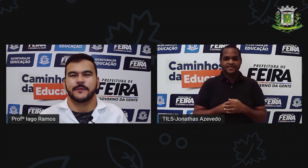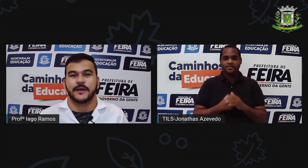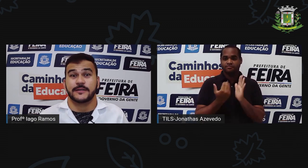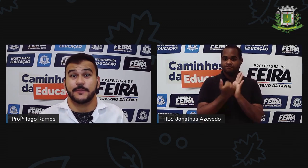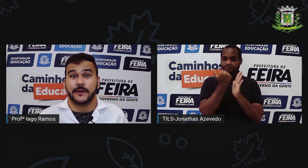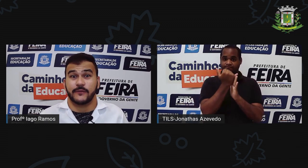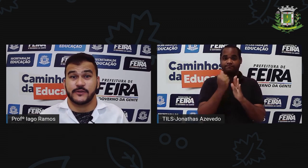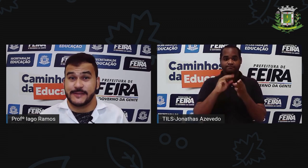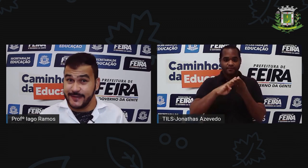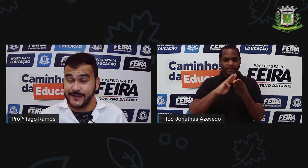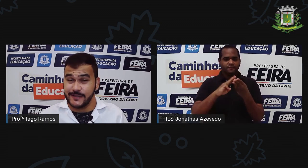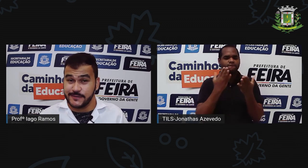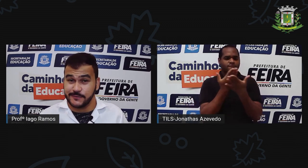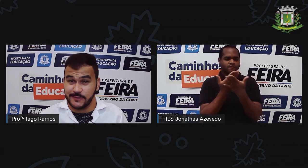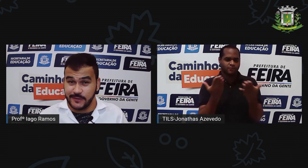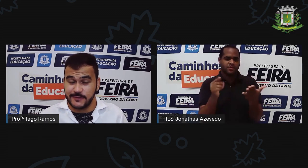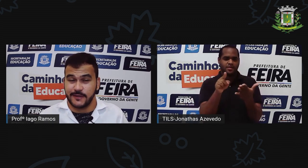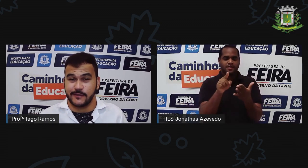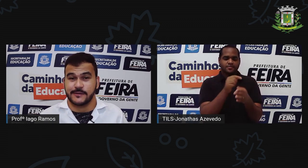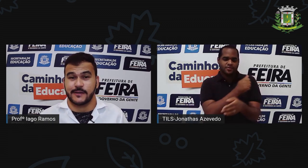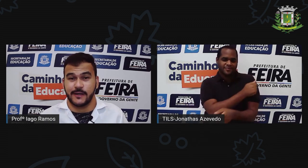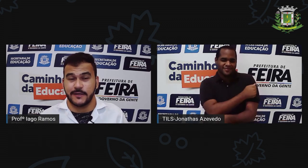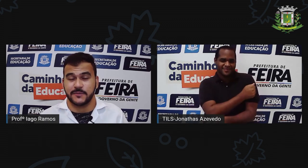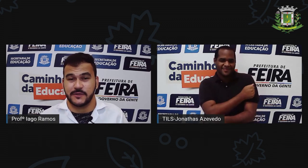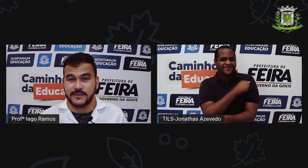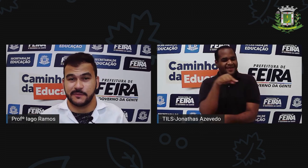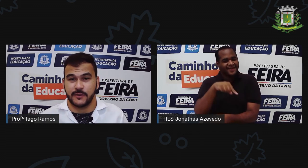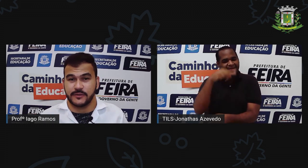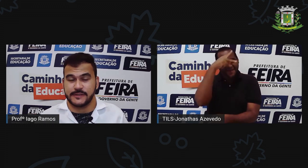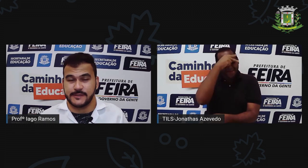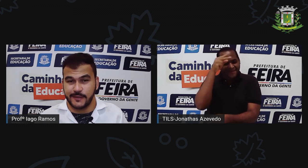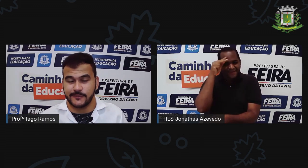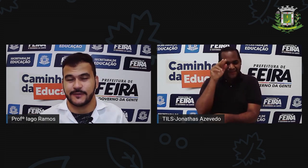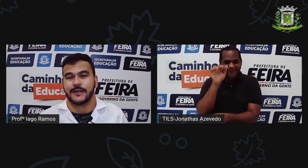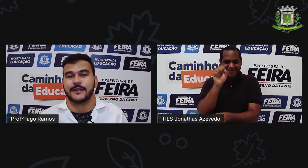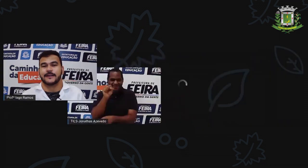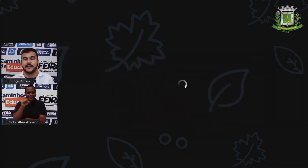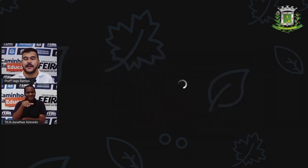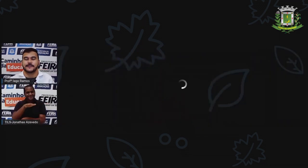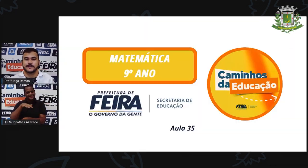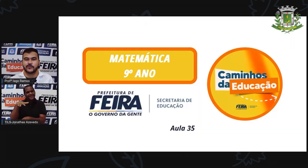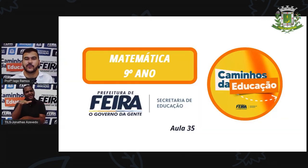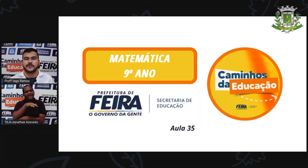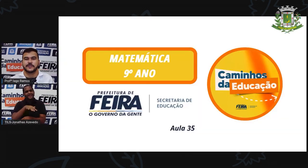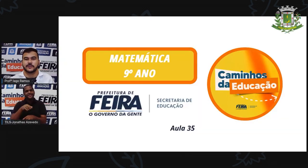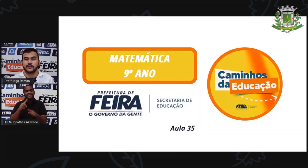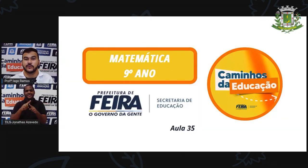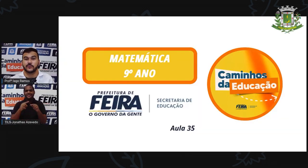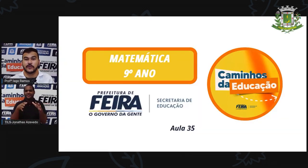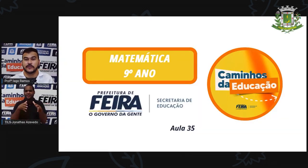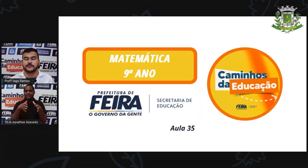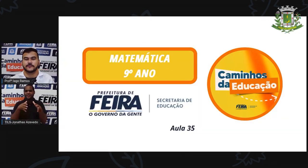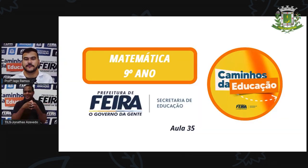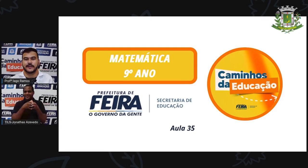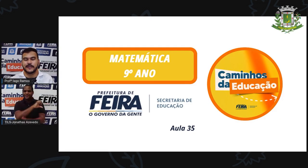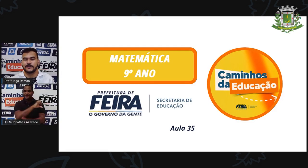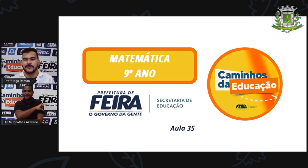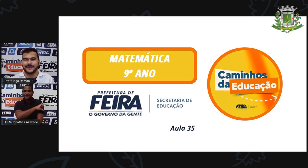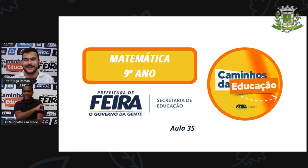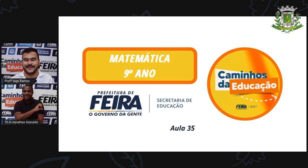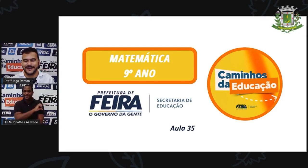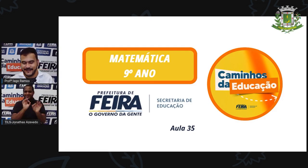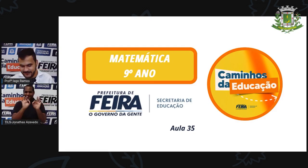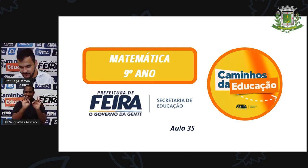de matemática para você que é estudante da nossa rede municipal de ensino, das turmas de nono ano.